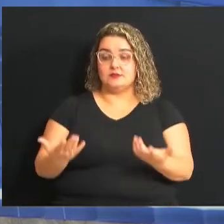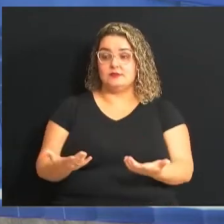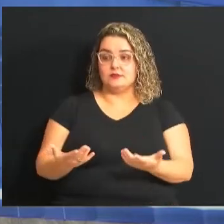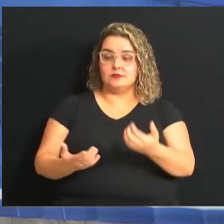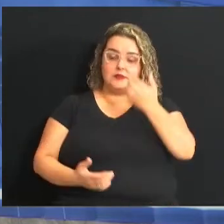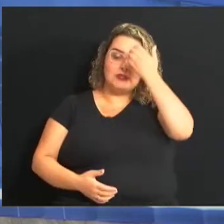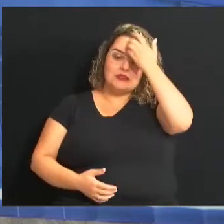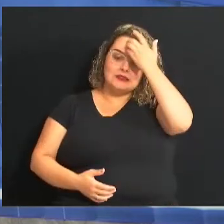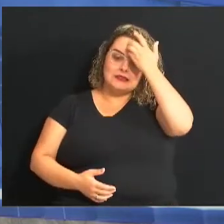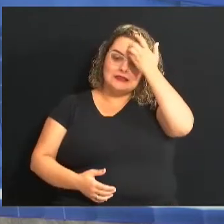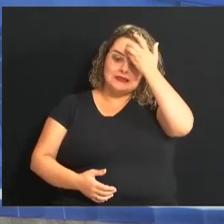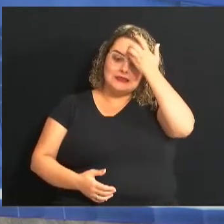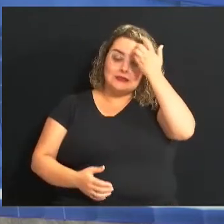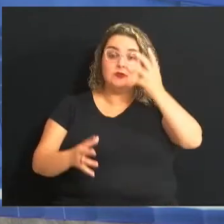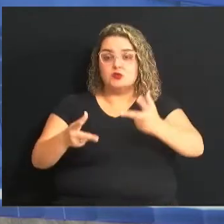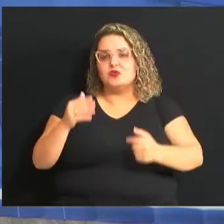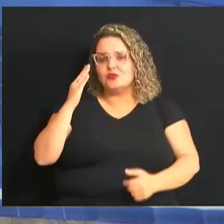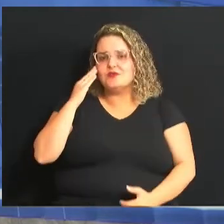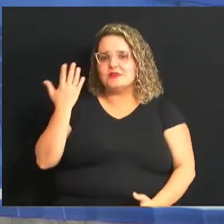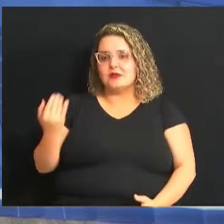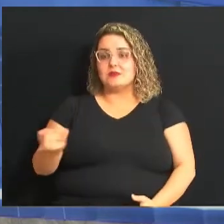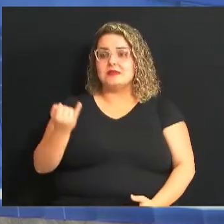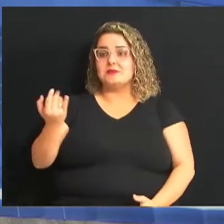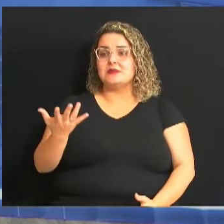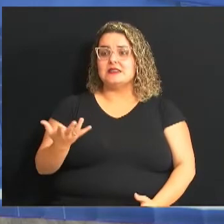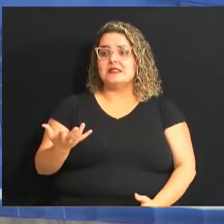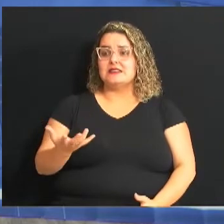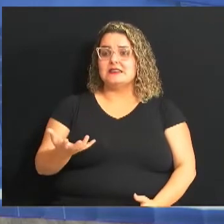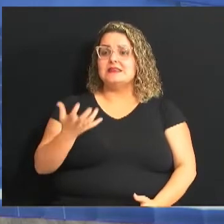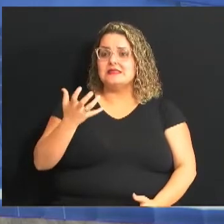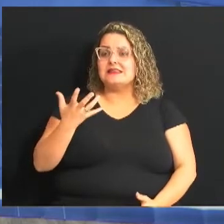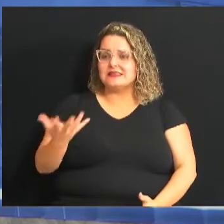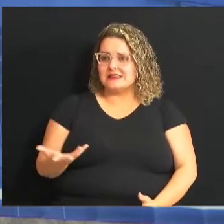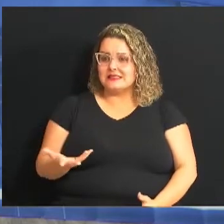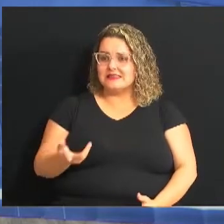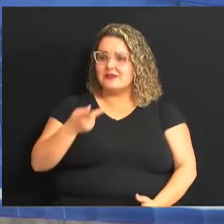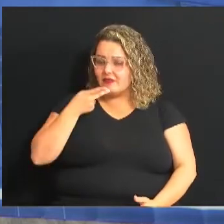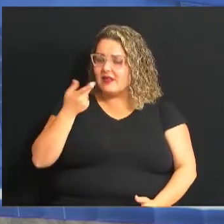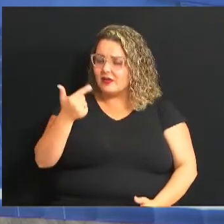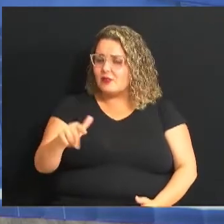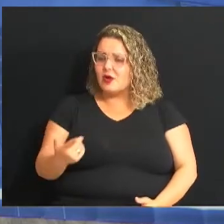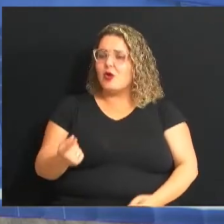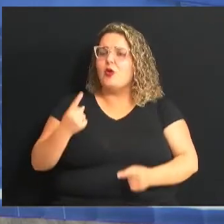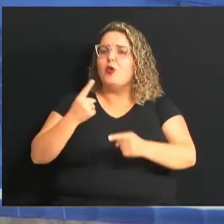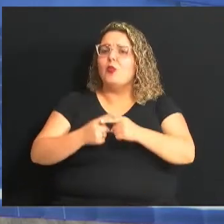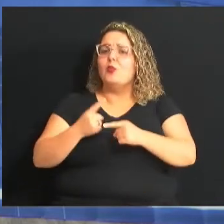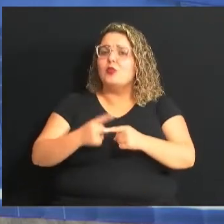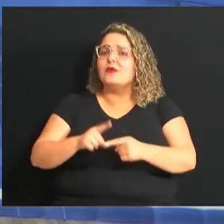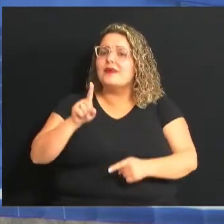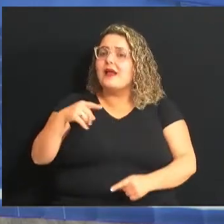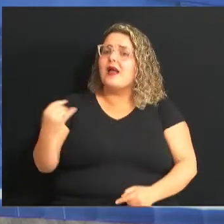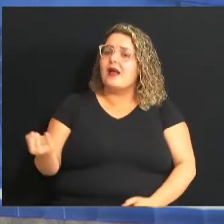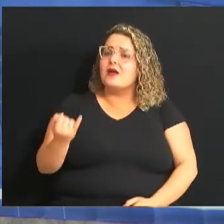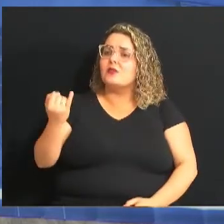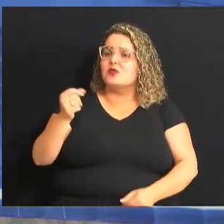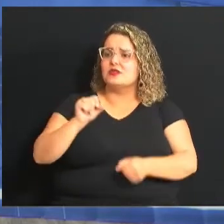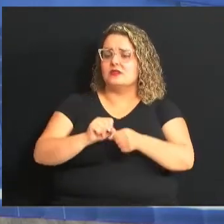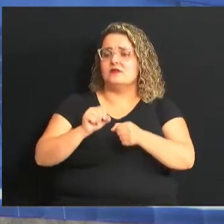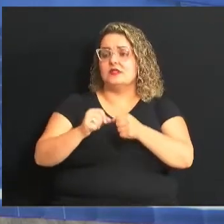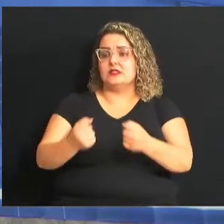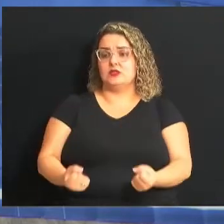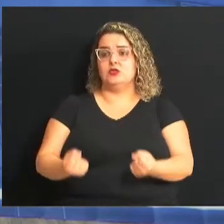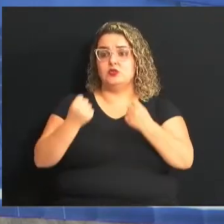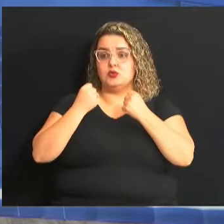mundo sabe dessa importância, mas vamos reforçar, né? Por que é tão importante fazer atividade física? O